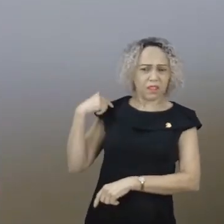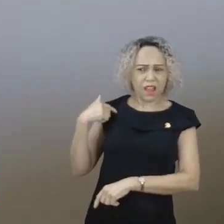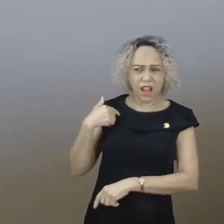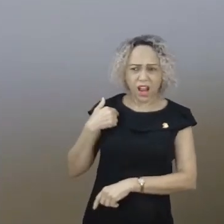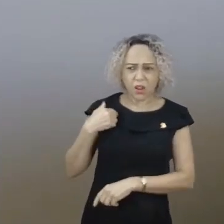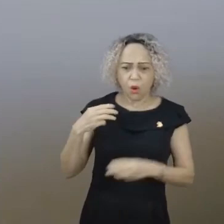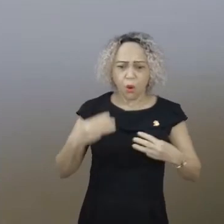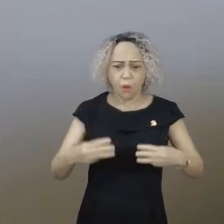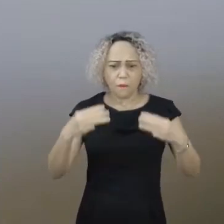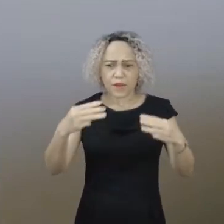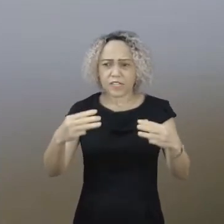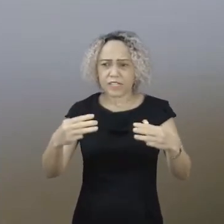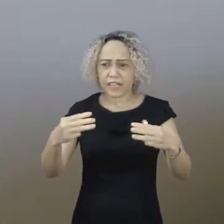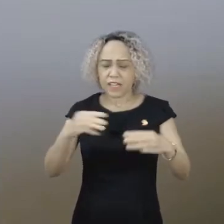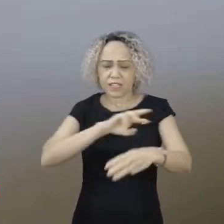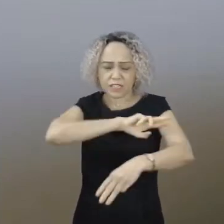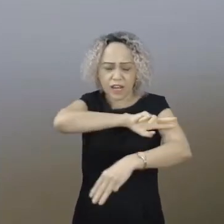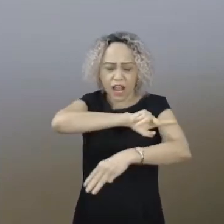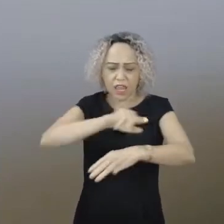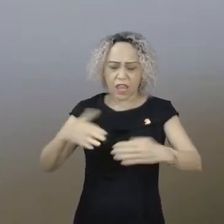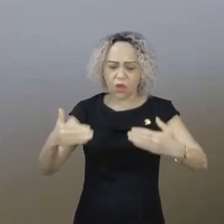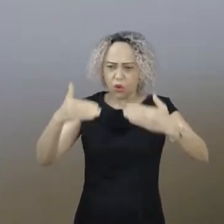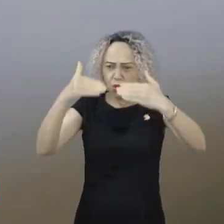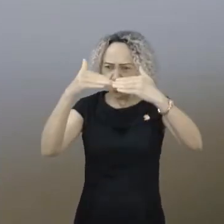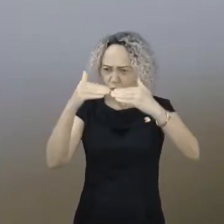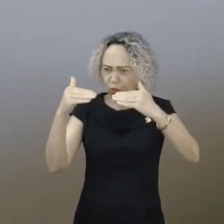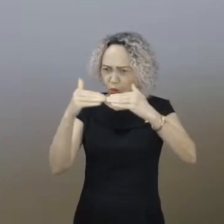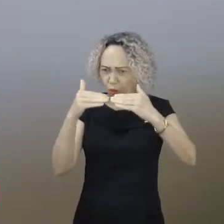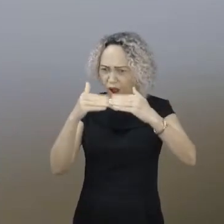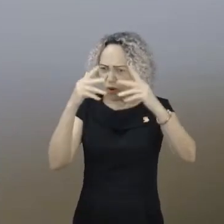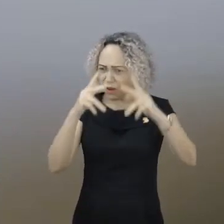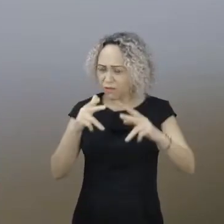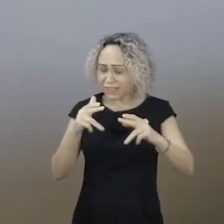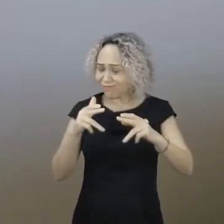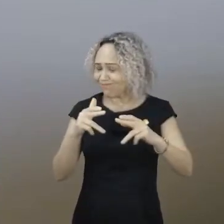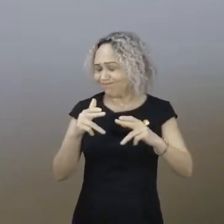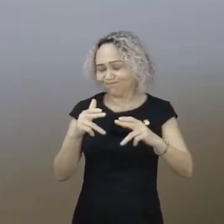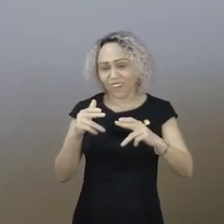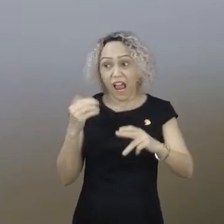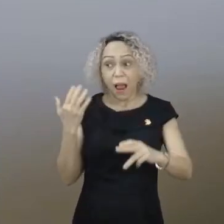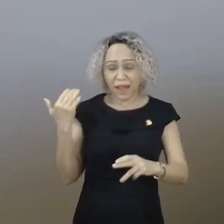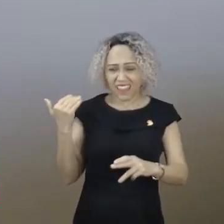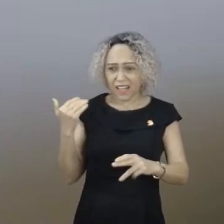Foi no governo Lula, eu estava ainda na Câmara naquele período.